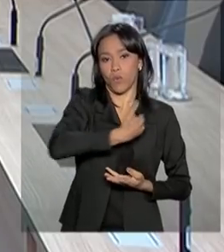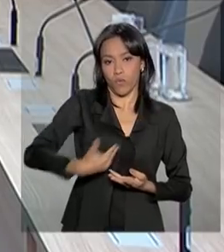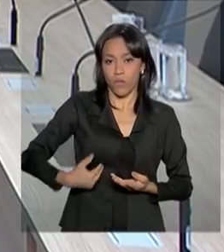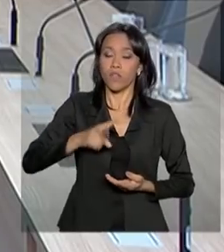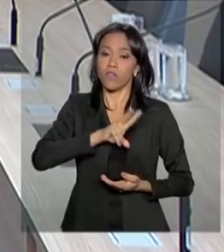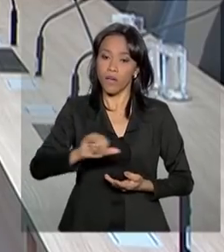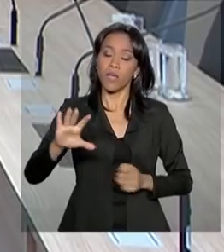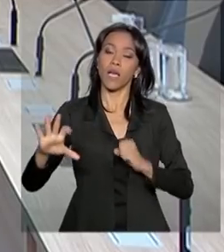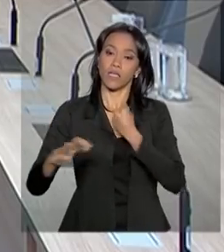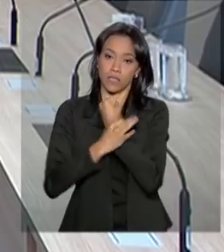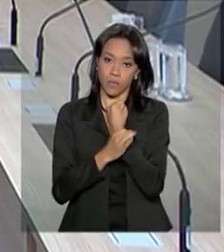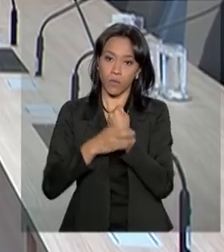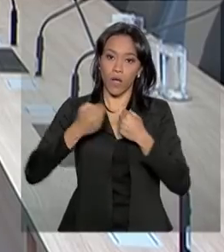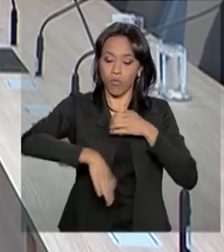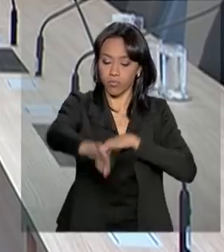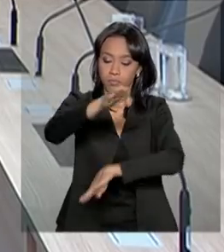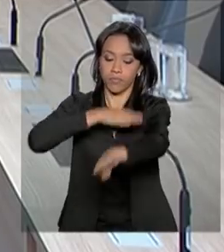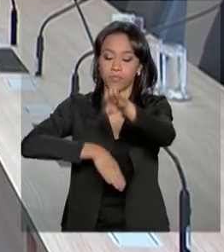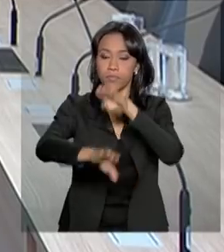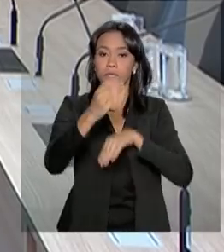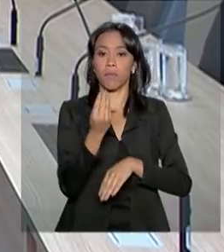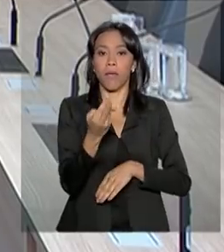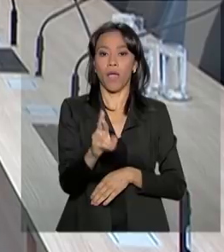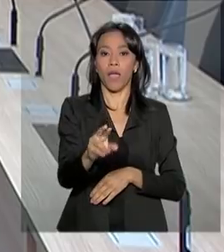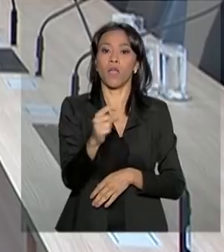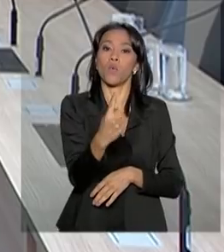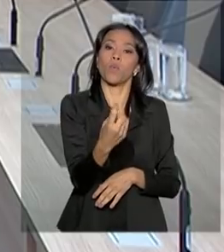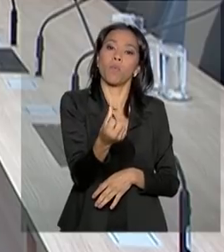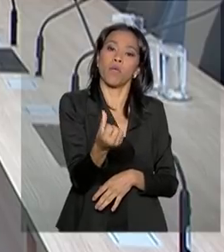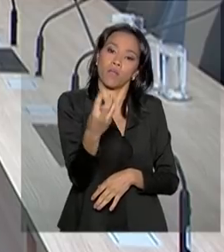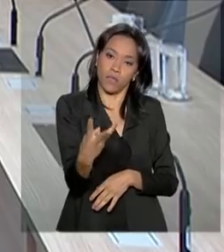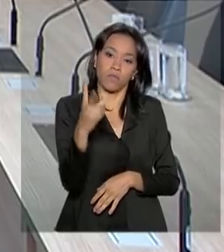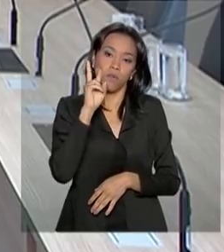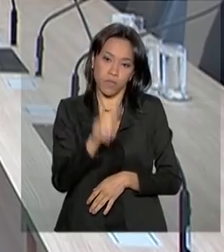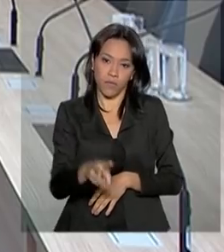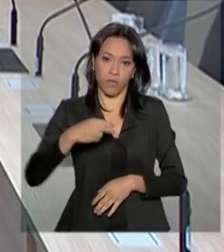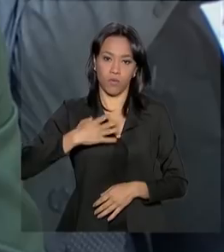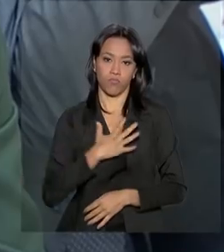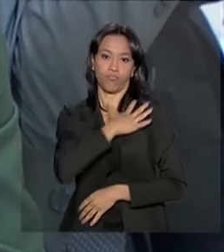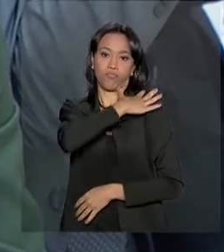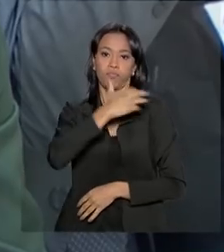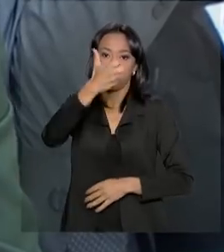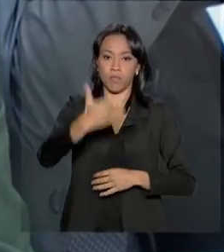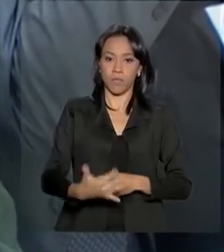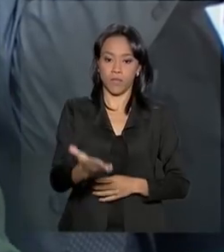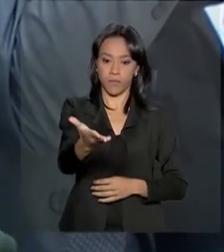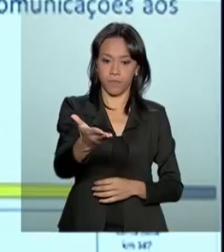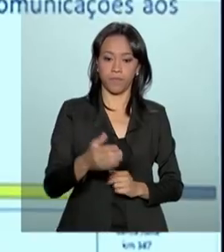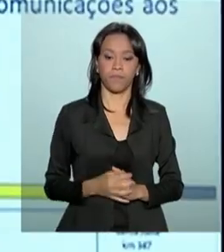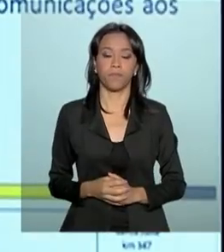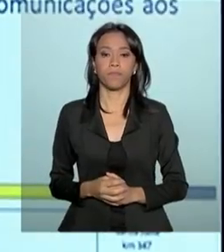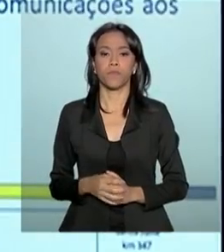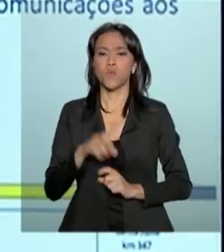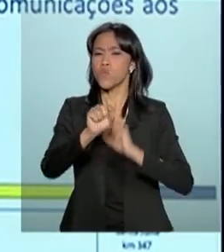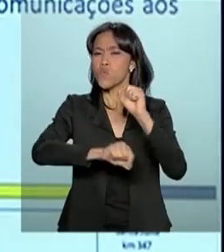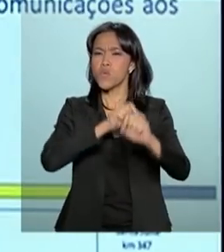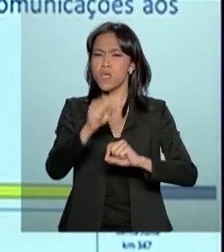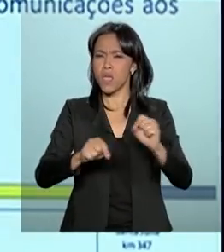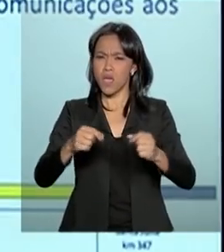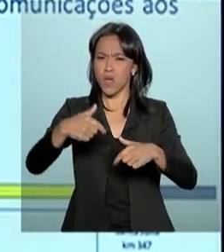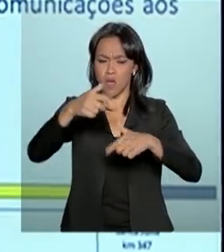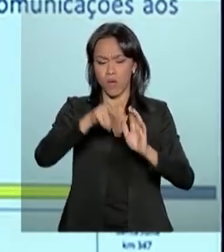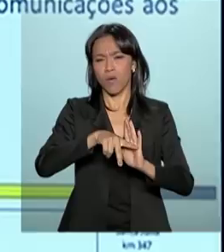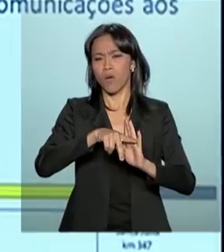-163. Vamos ver o que disse o general Viana Rabelo. O que é a Operação Radar?